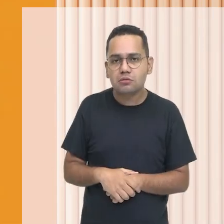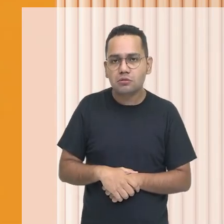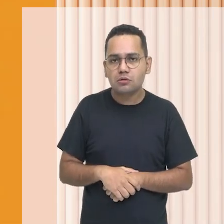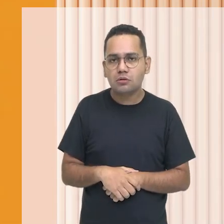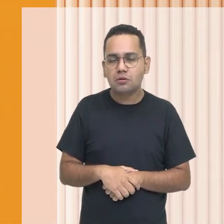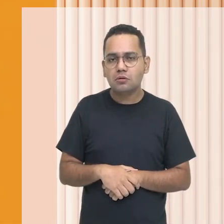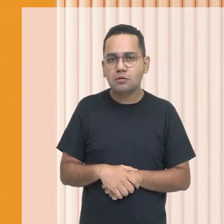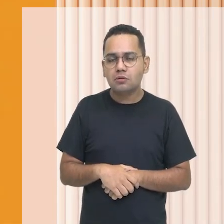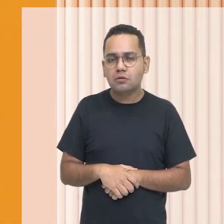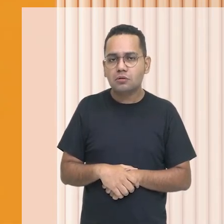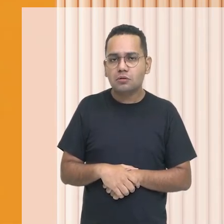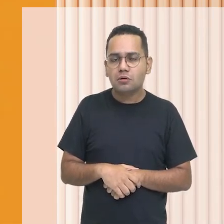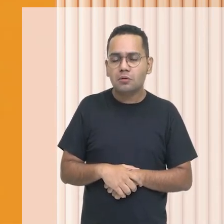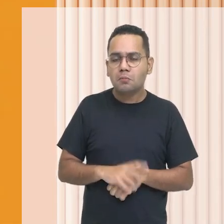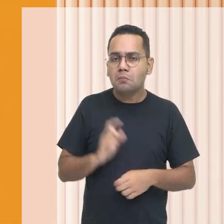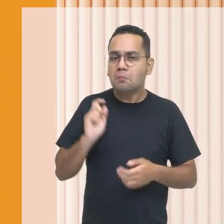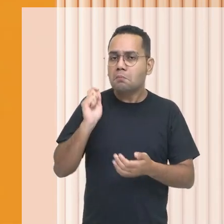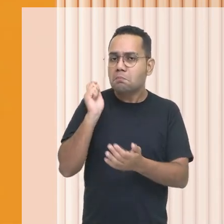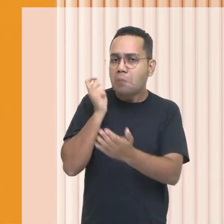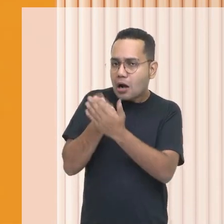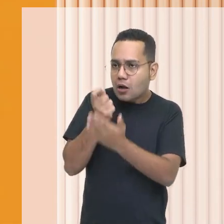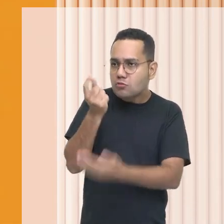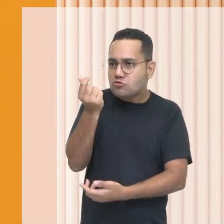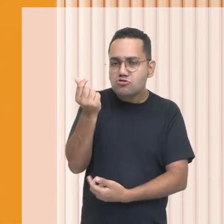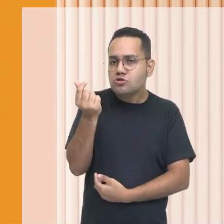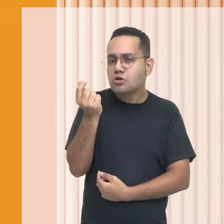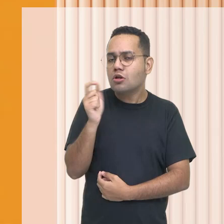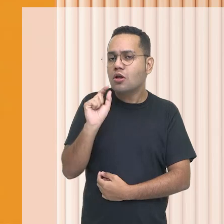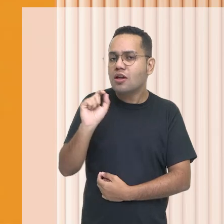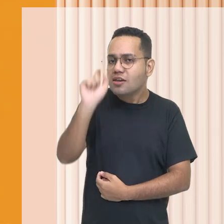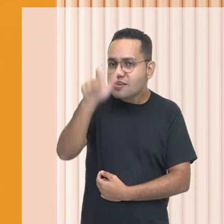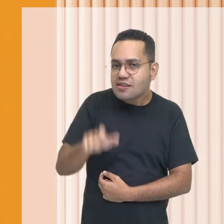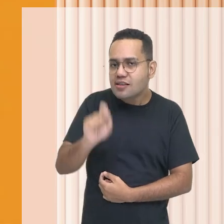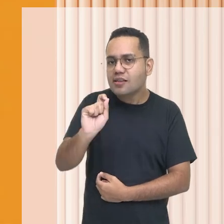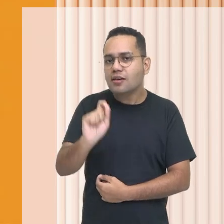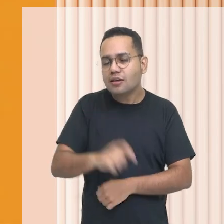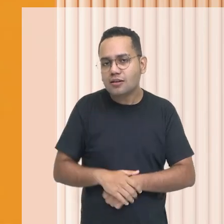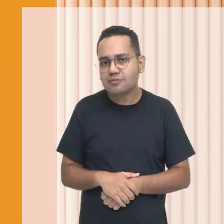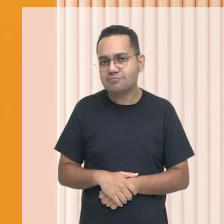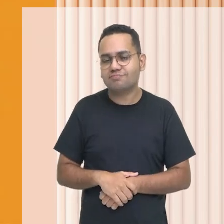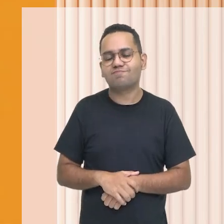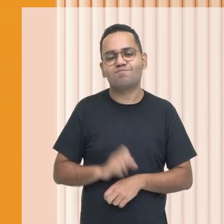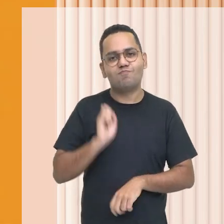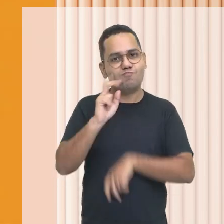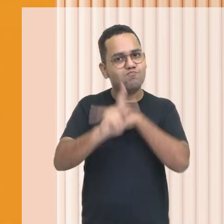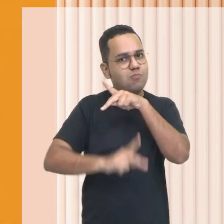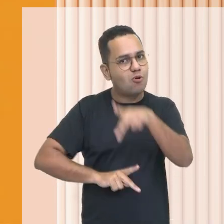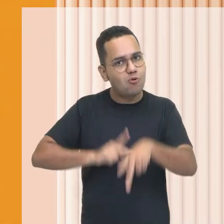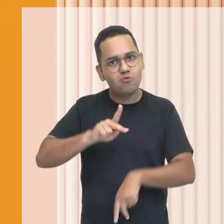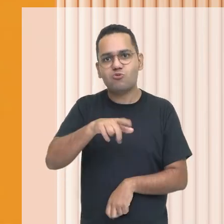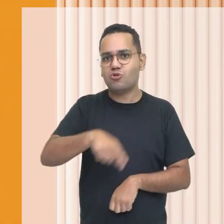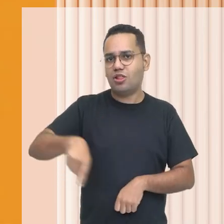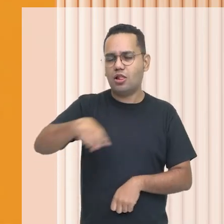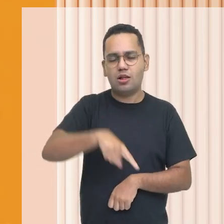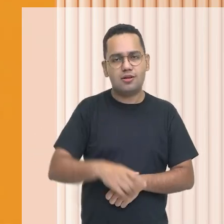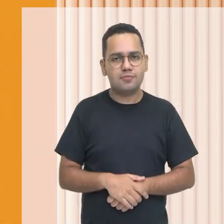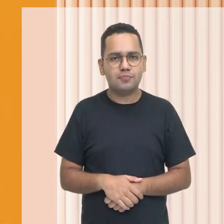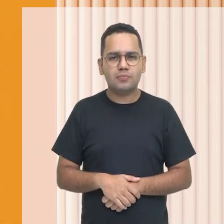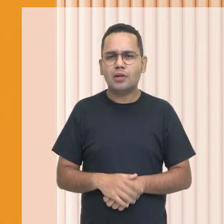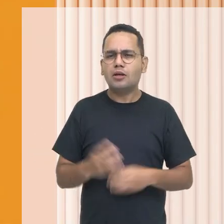conta? A sociedade. E aí você vai ter a hiperinflação, preços de alimentos